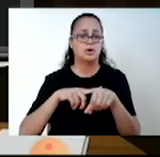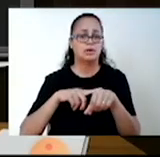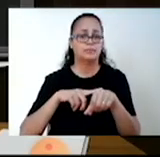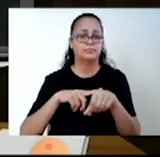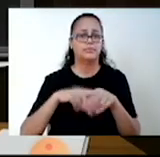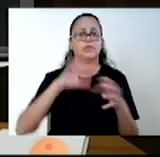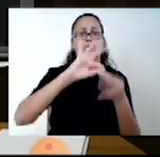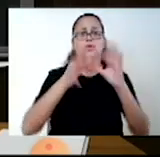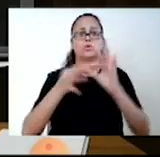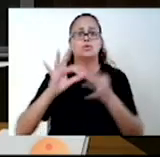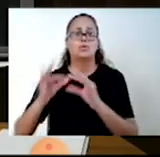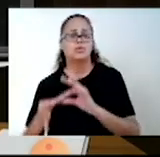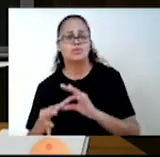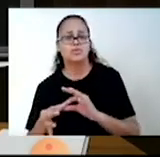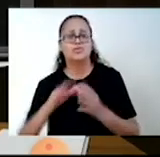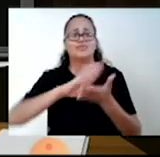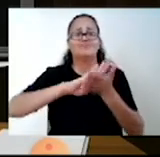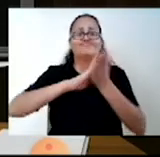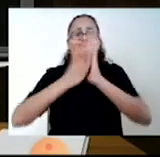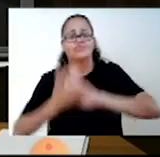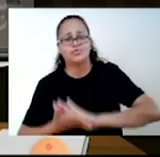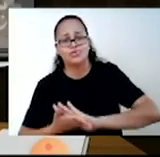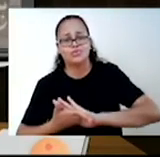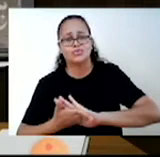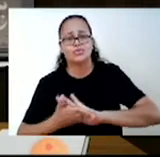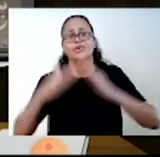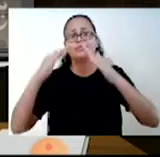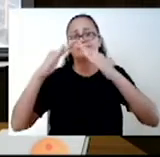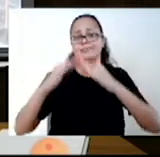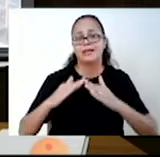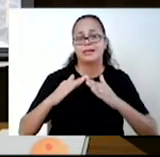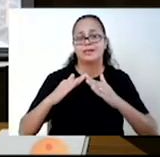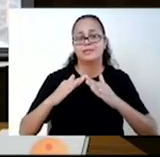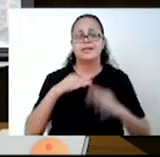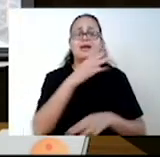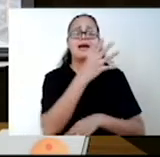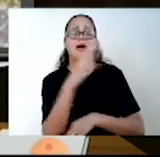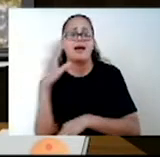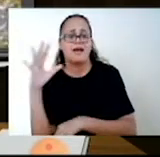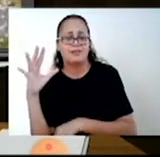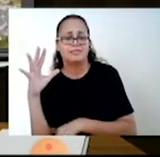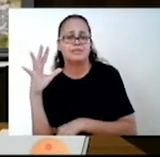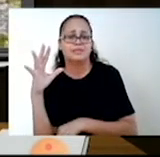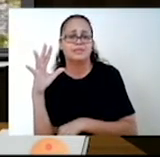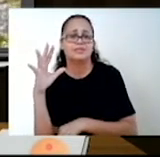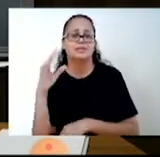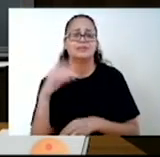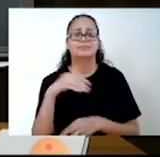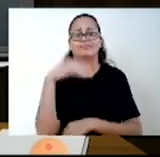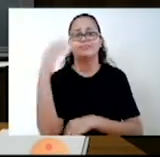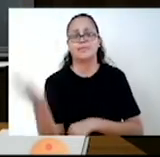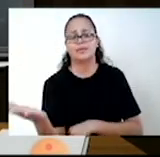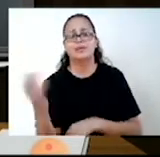o continente, os danos causados são totais. Ocorre destelhamento na maioria das casas, árvores e outdoors são arrancados e